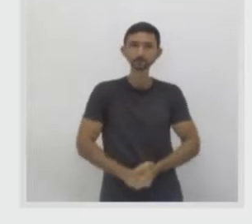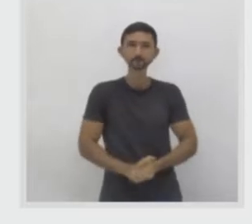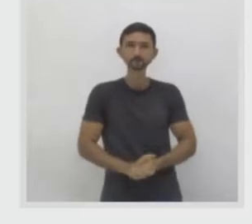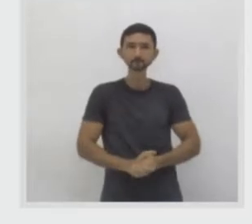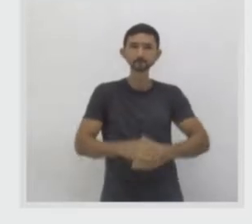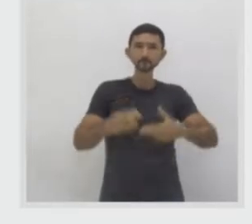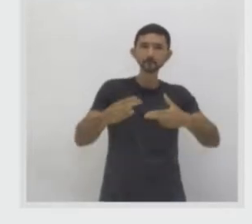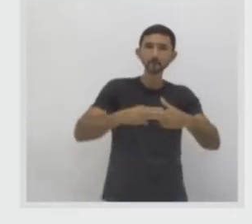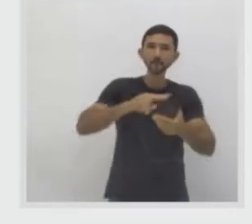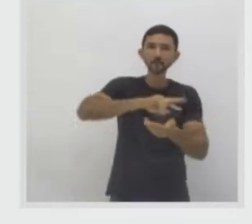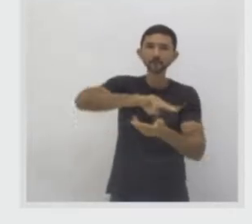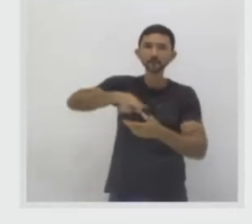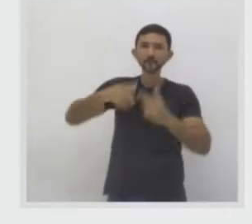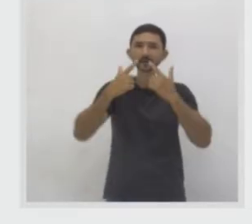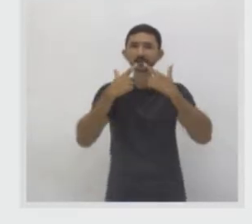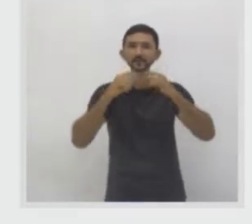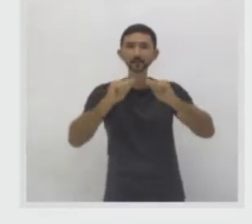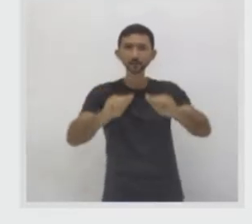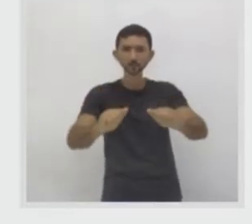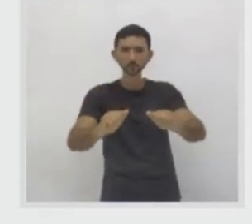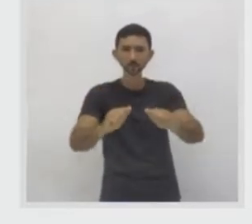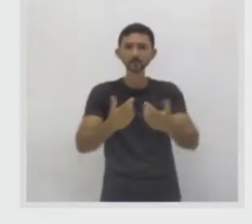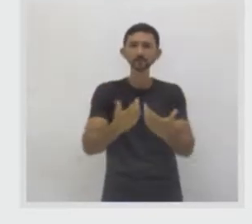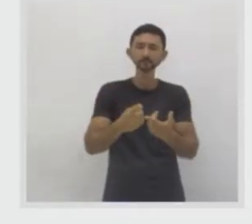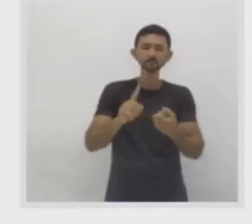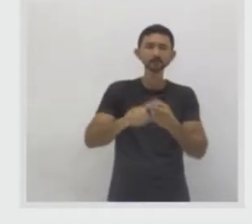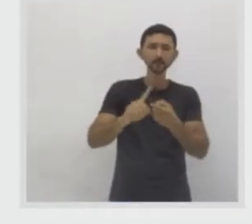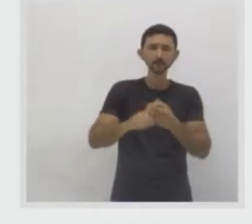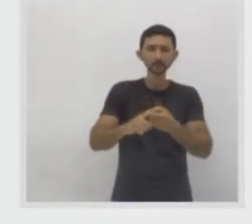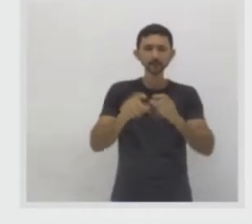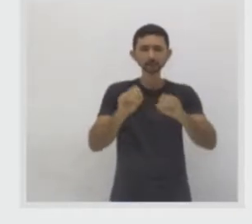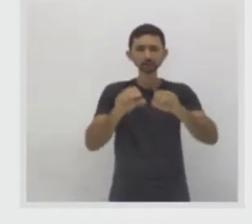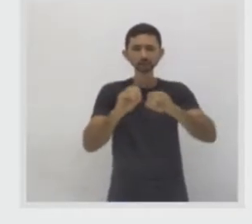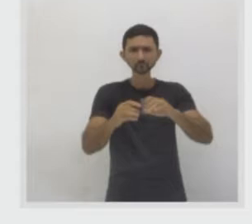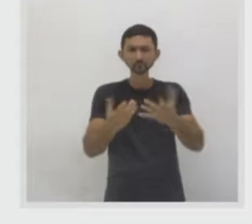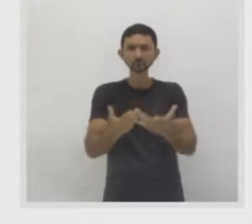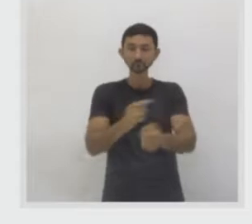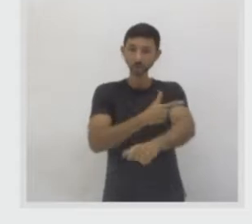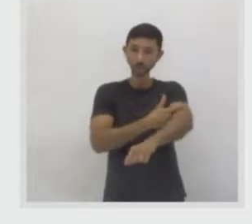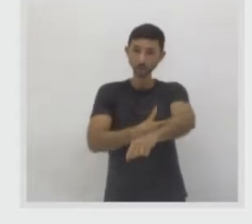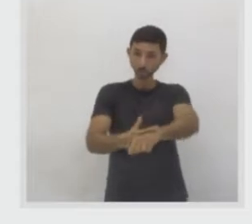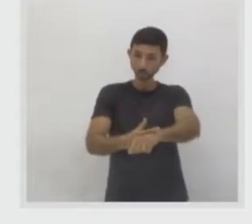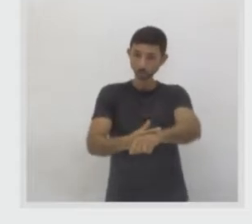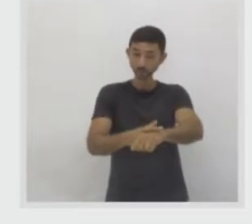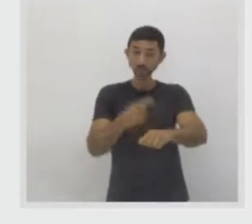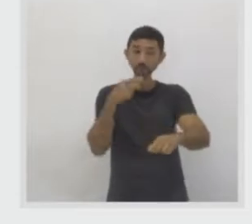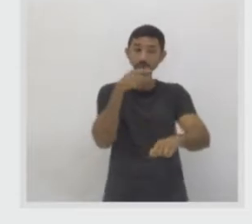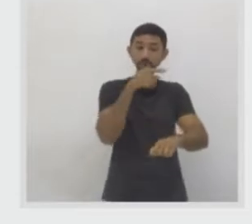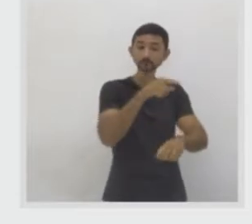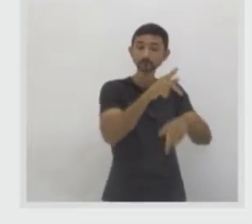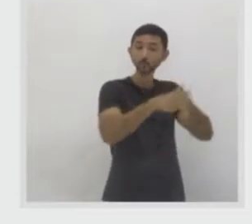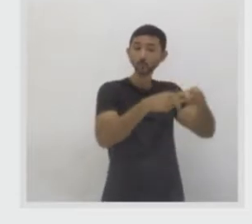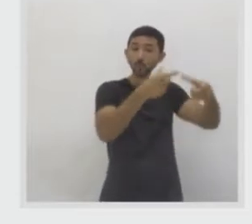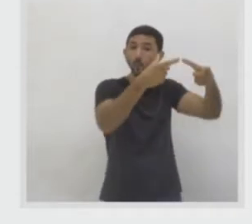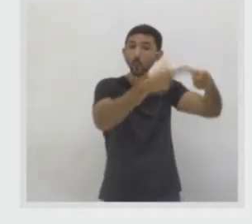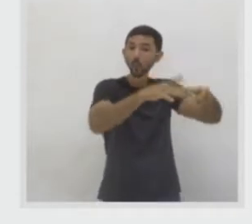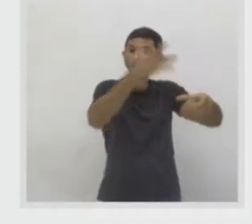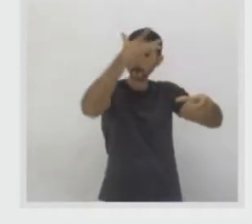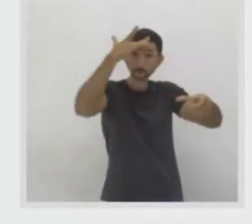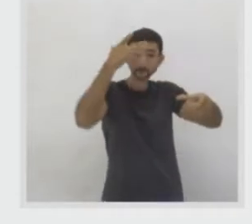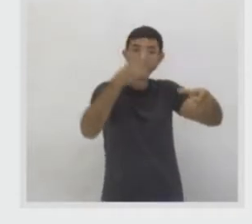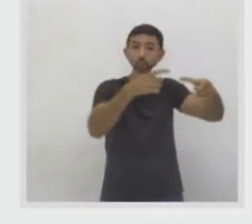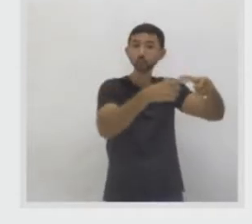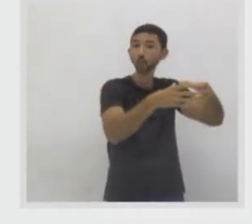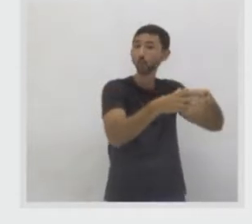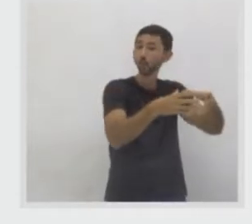determinadas variedades linguísticas em campanhas educativas tem a função de atingir o público-alvo de forma mais direta e eficaz.